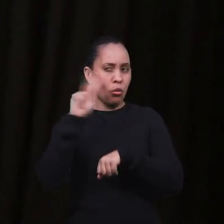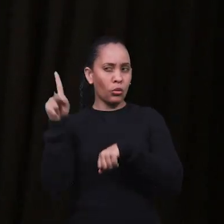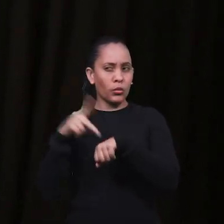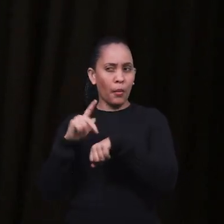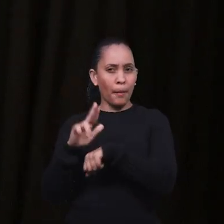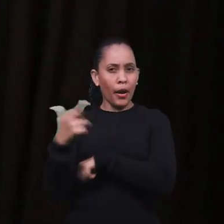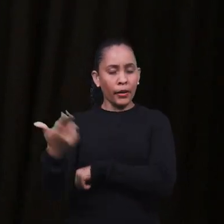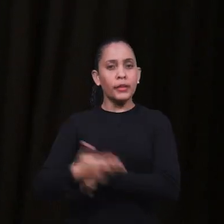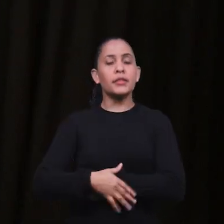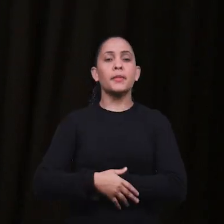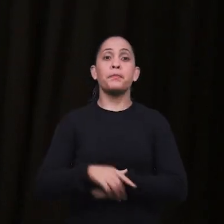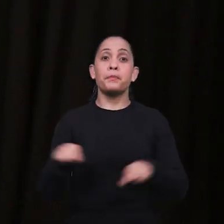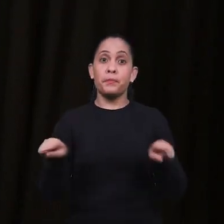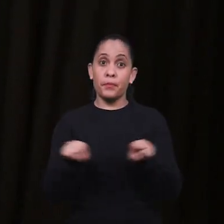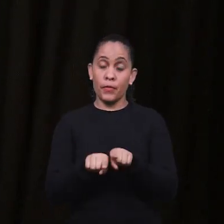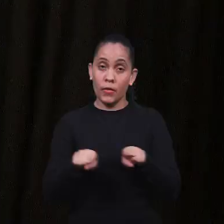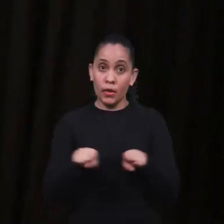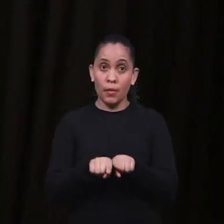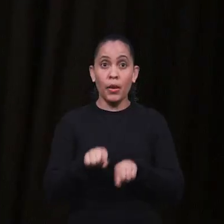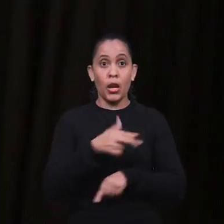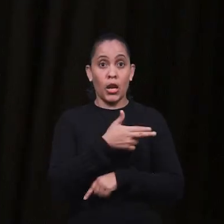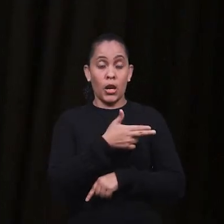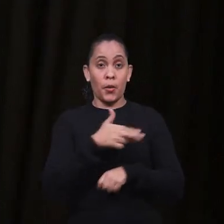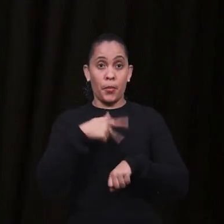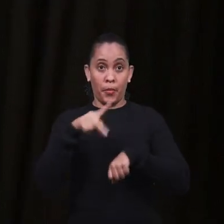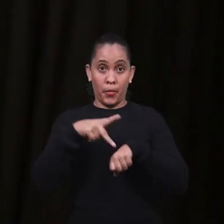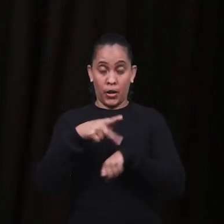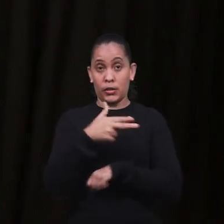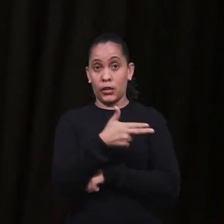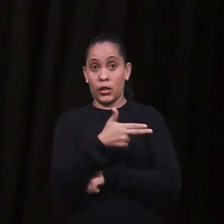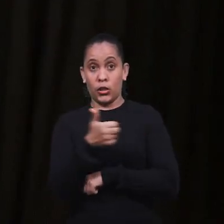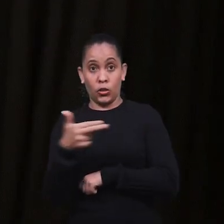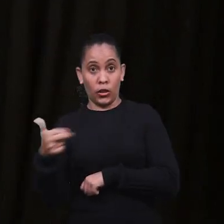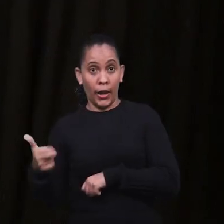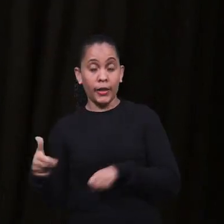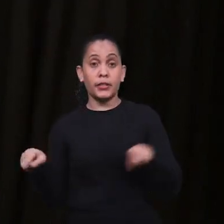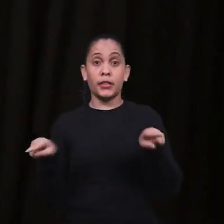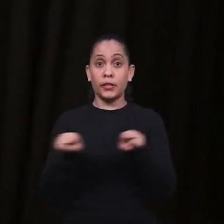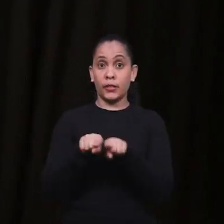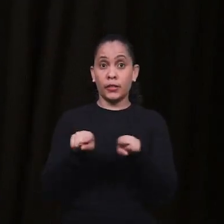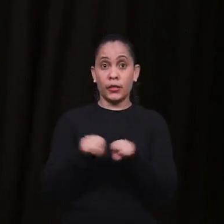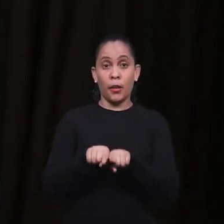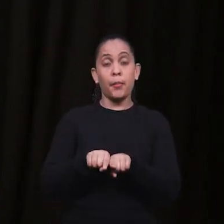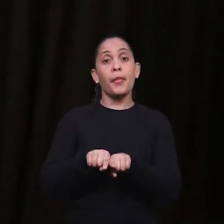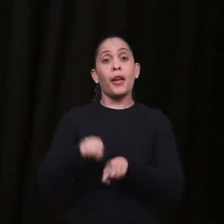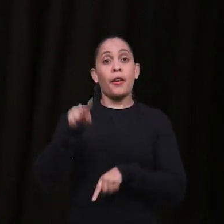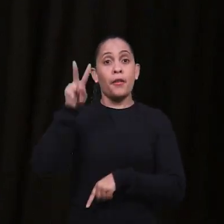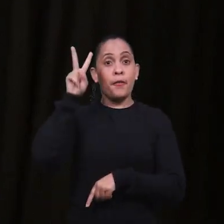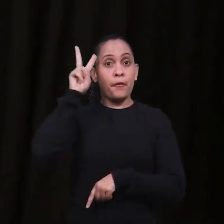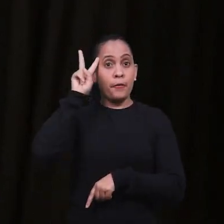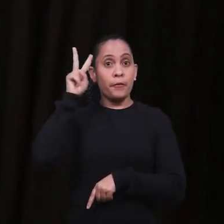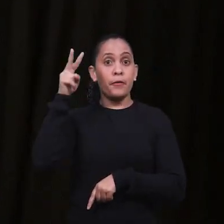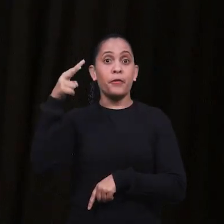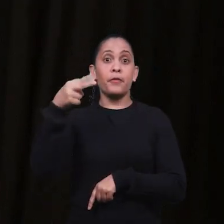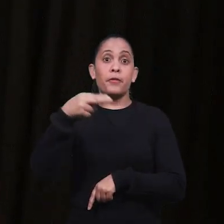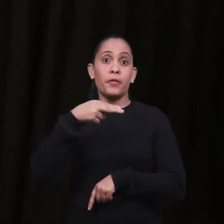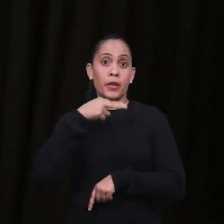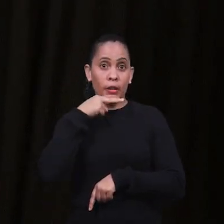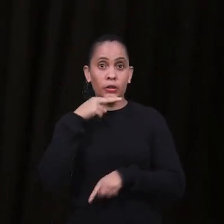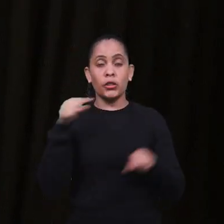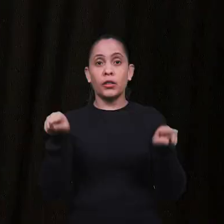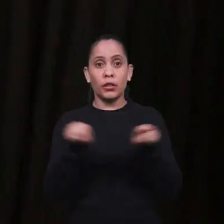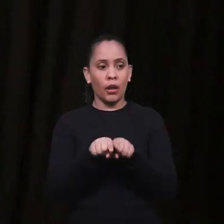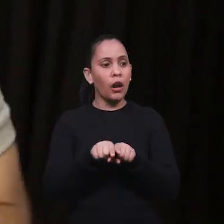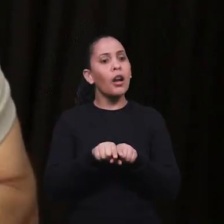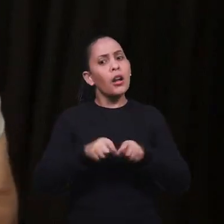em outros países como Indonésia, Vietnã, tivemos problemas também lá no Canal do Suez de guerras, onde comprometeu o fluxo. Então o Brasil